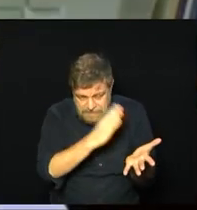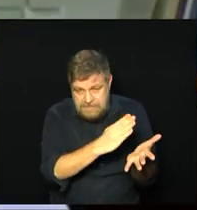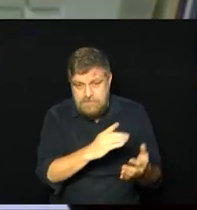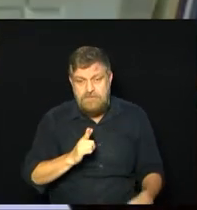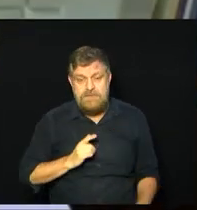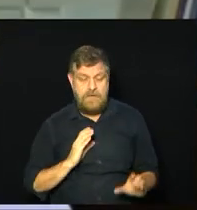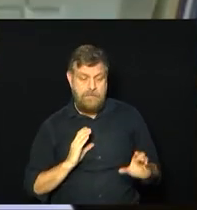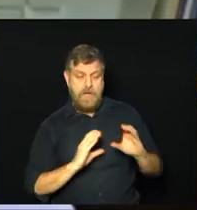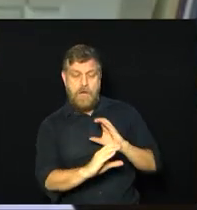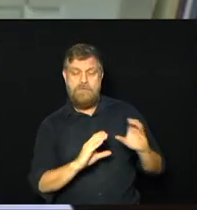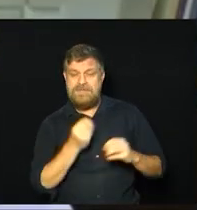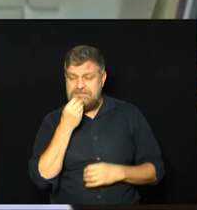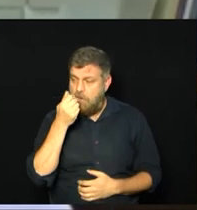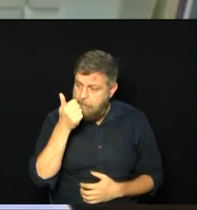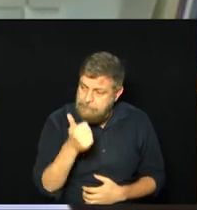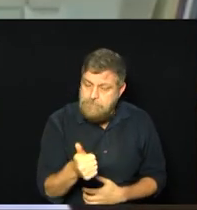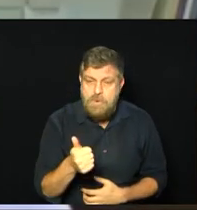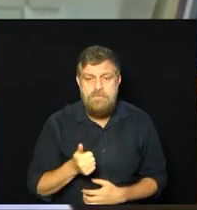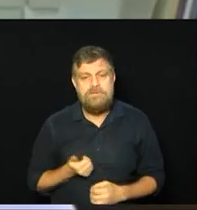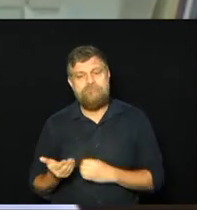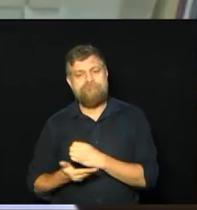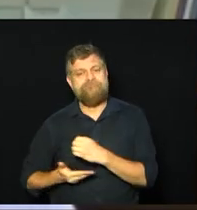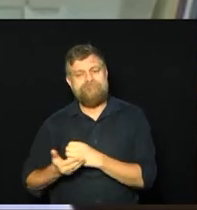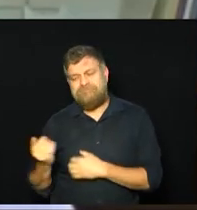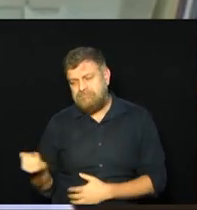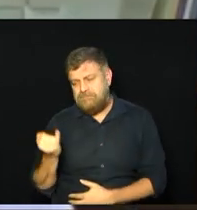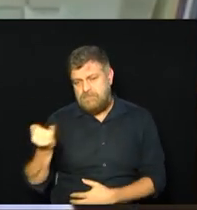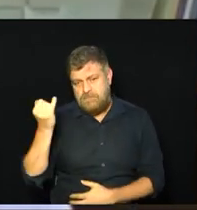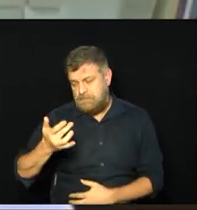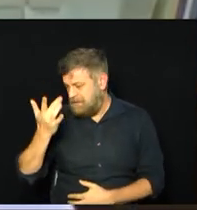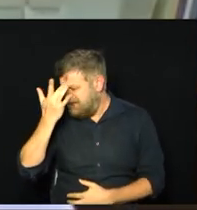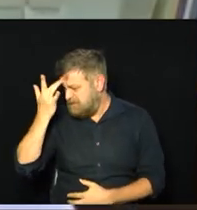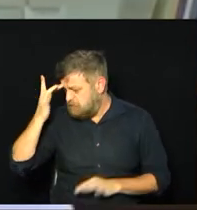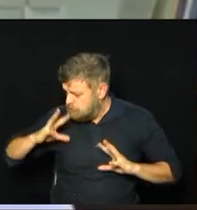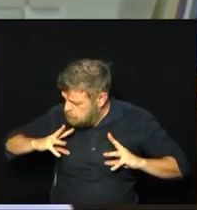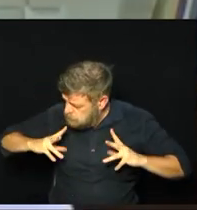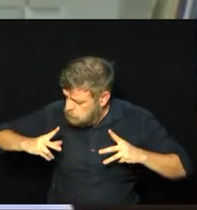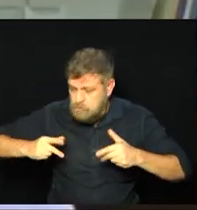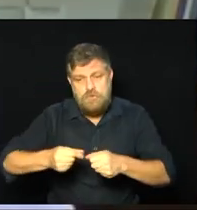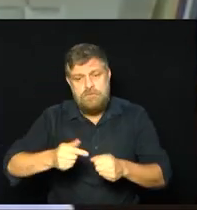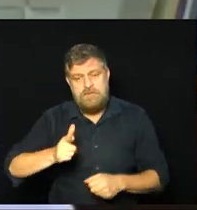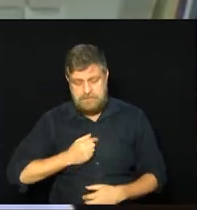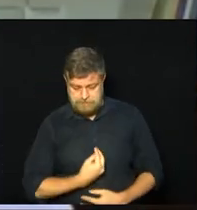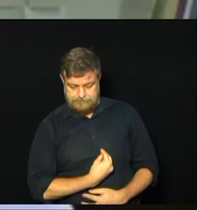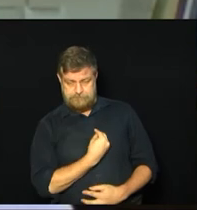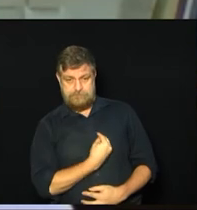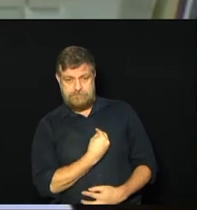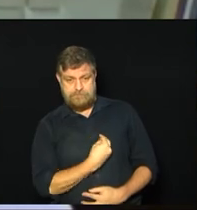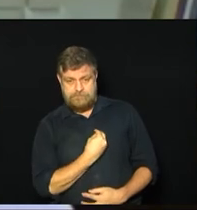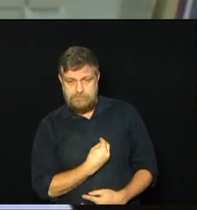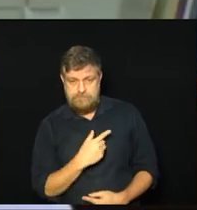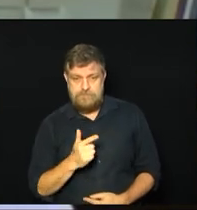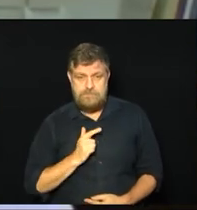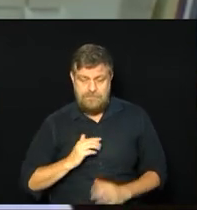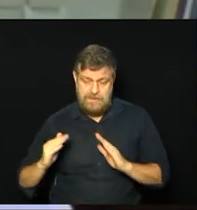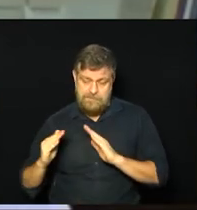boa comunicação em casa, ela é crucial para a saúde mental de todo mundo que está ali dividindo o